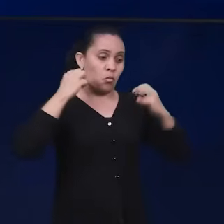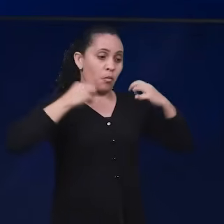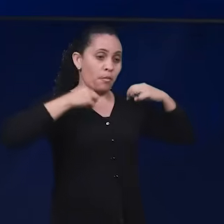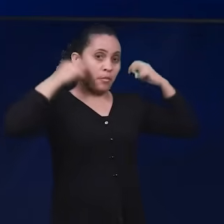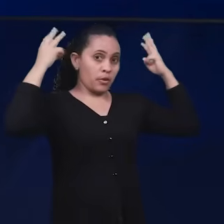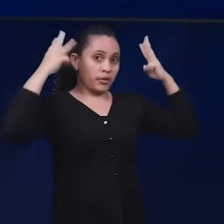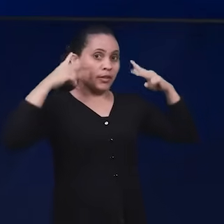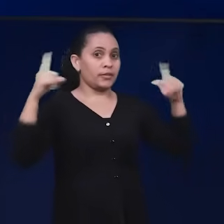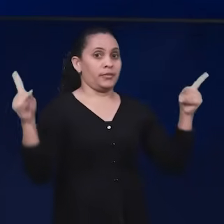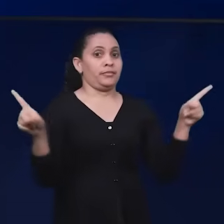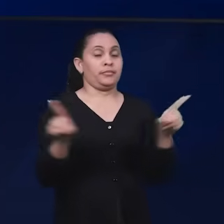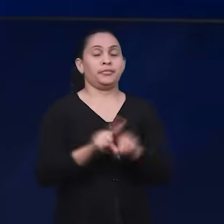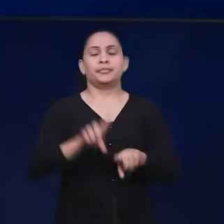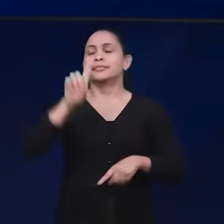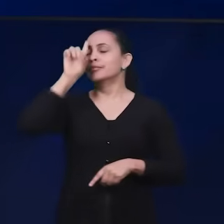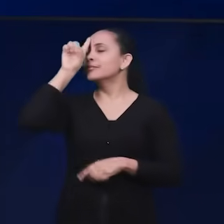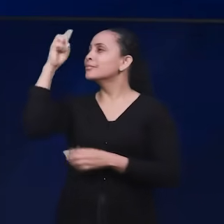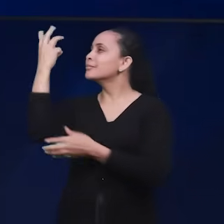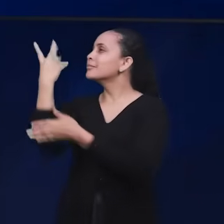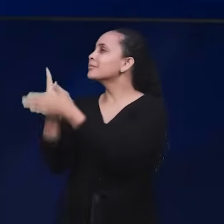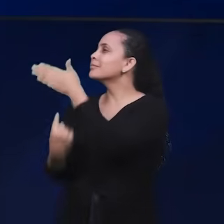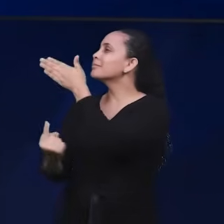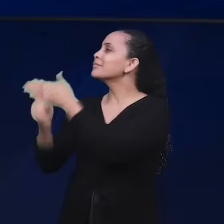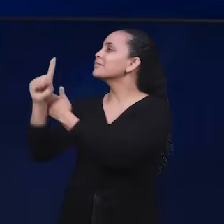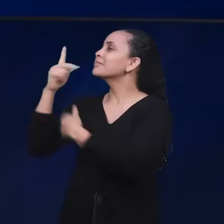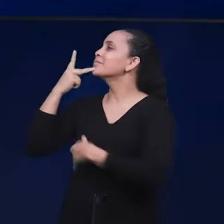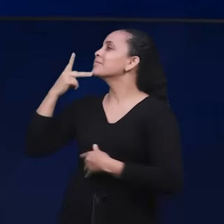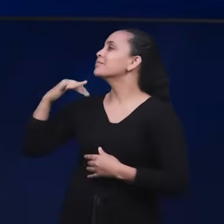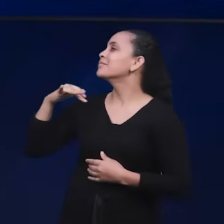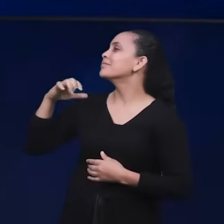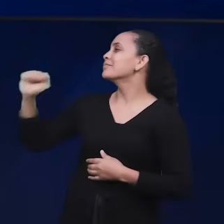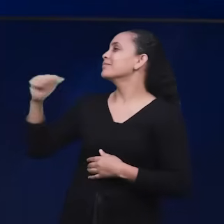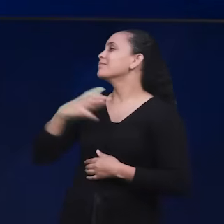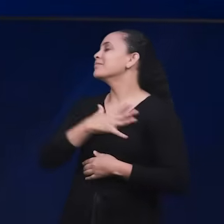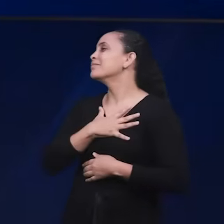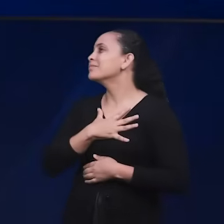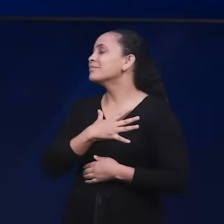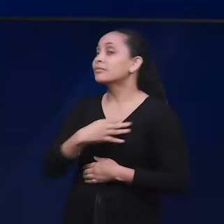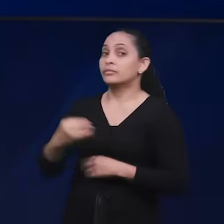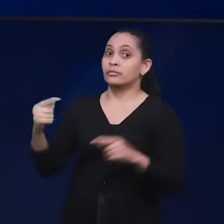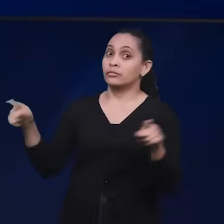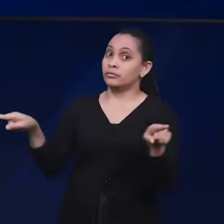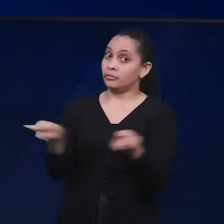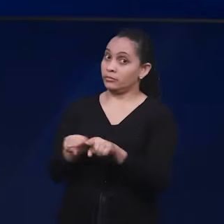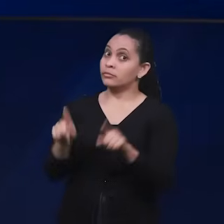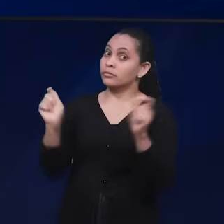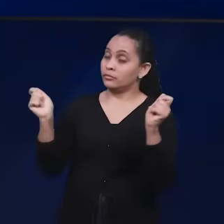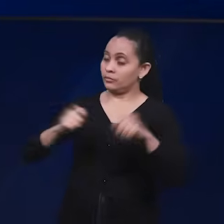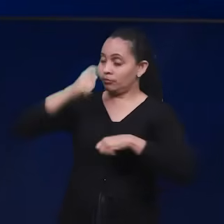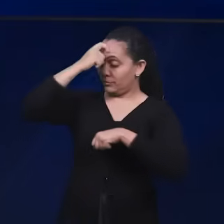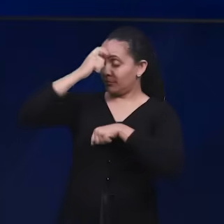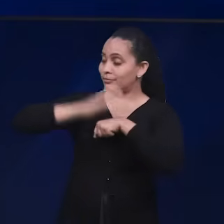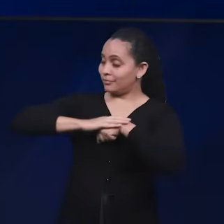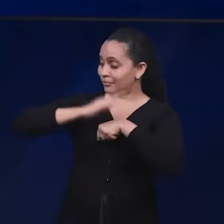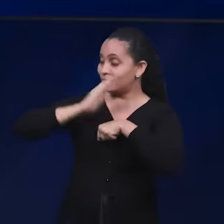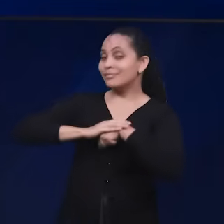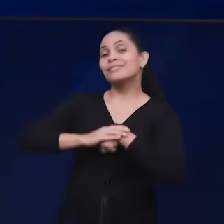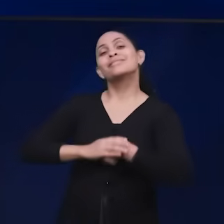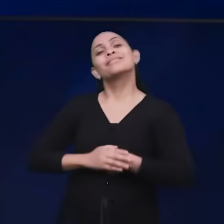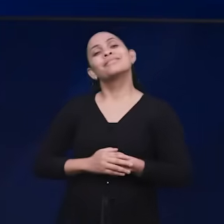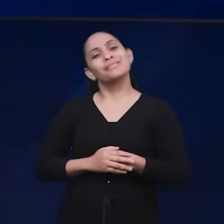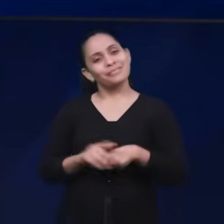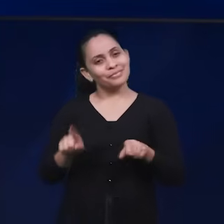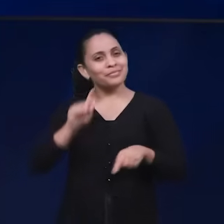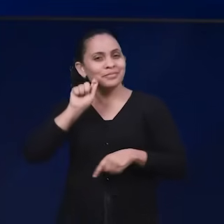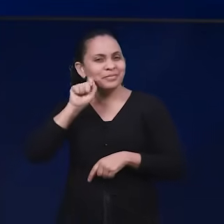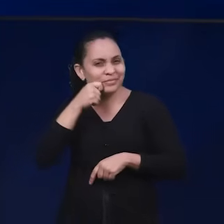Moisés era um Deus trino, o Pai, mas agora era o Filho que também pode dizer Eu sou.